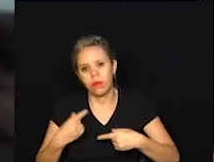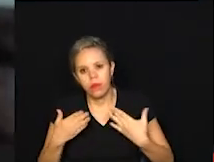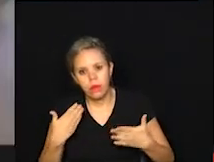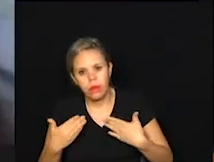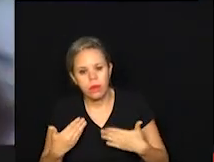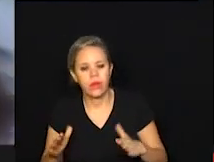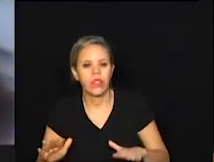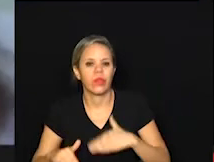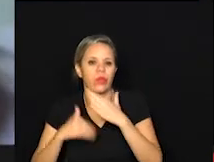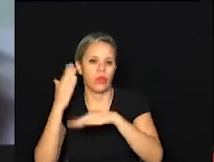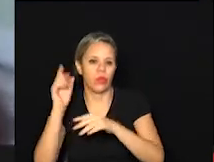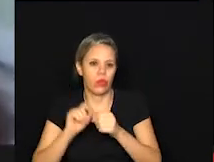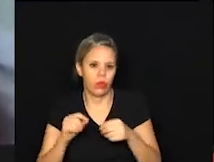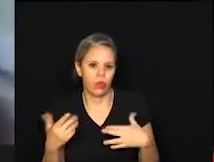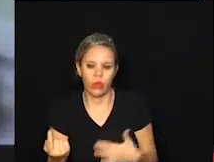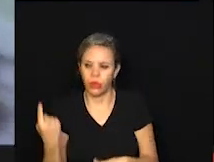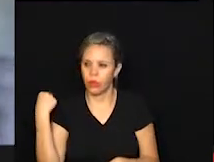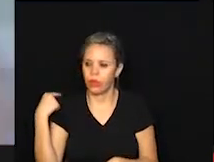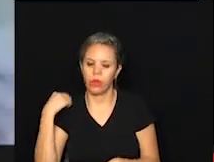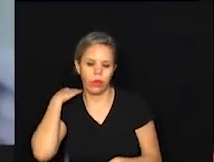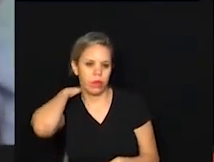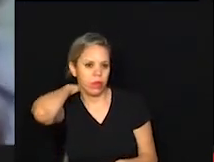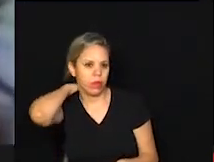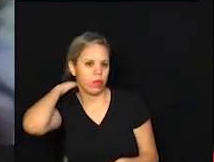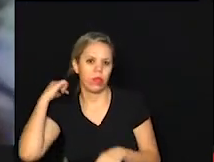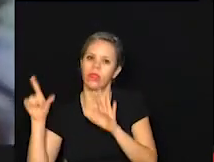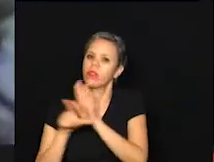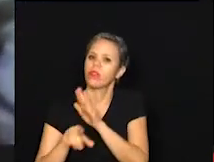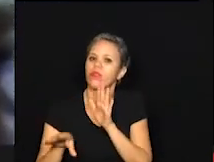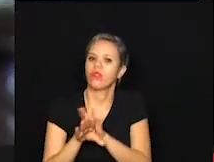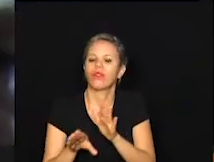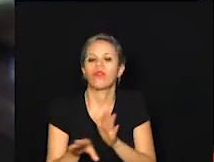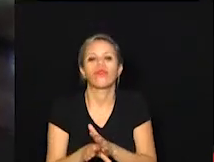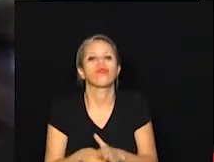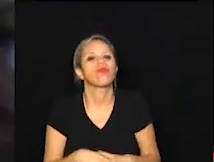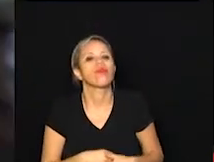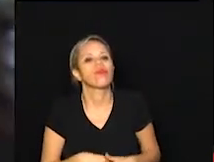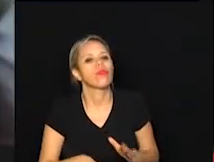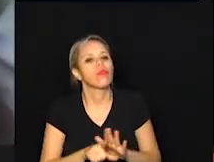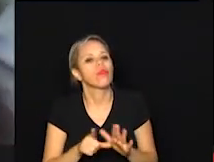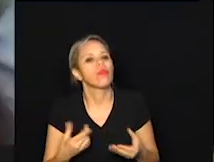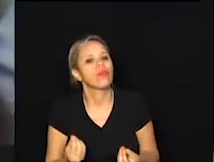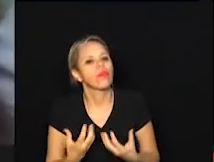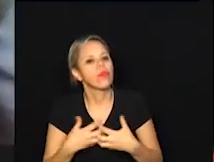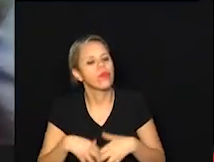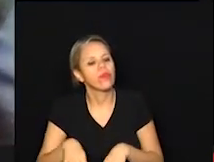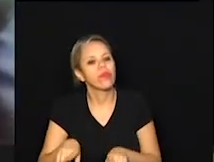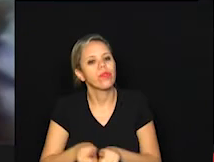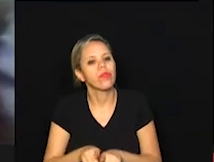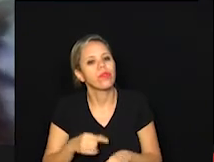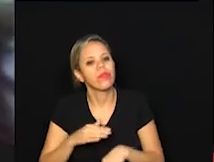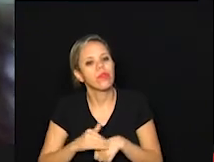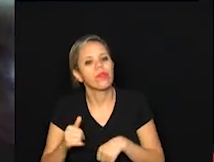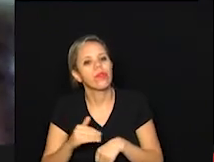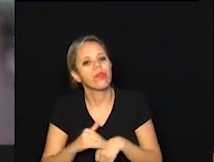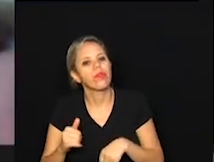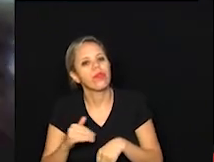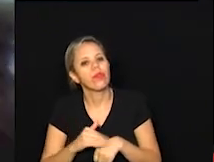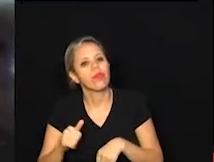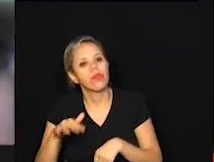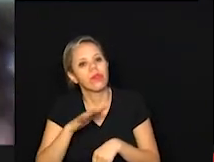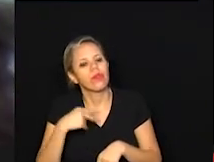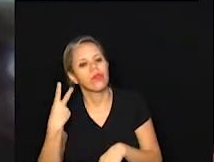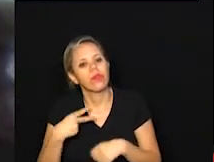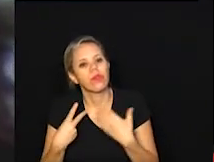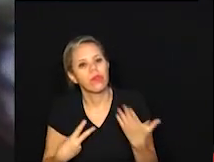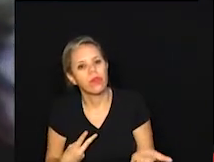essa construção que foi feita antes para que a lei chegasse aí na Casa de Leis, e como ela foi recebida com muito carinho pela